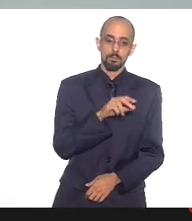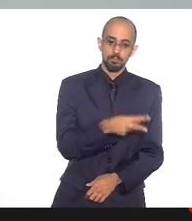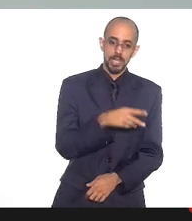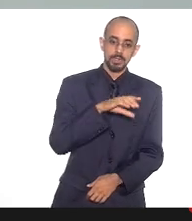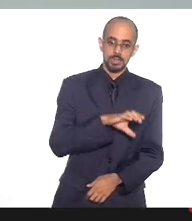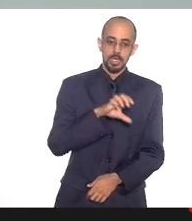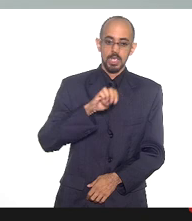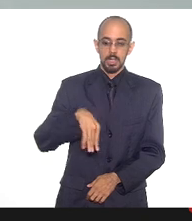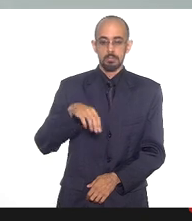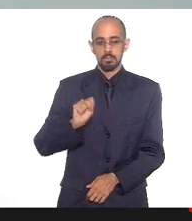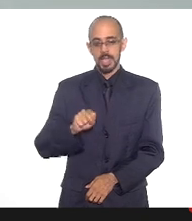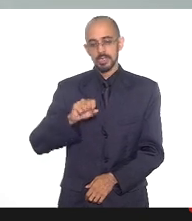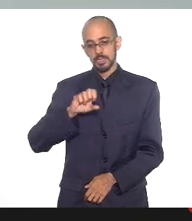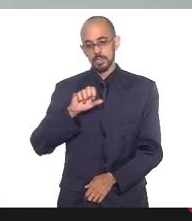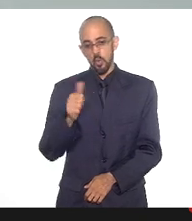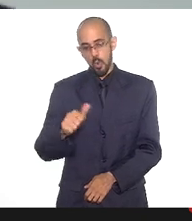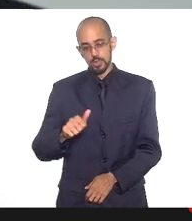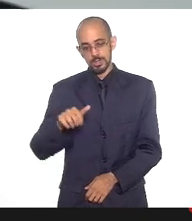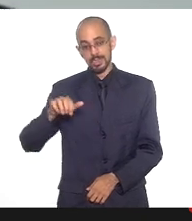Rota 1 e Rota 2.